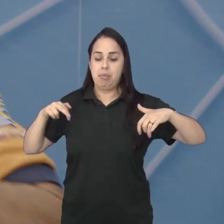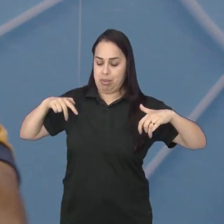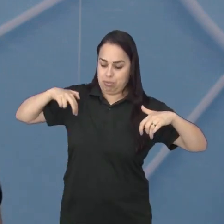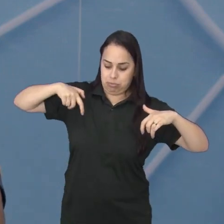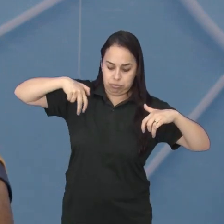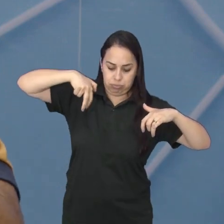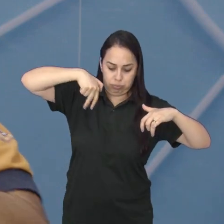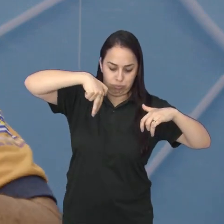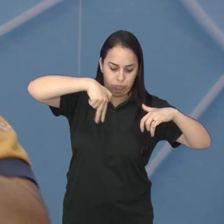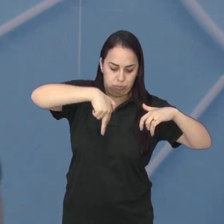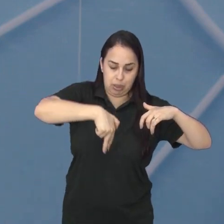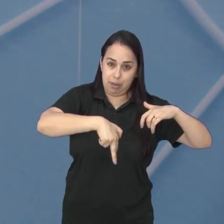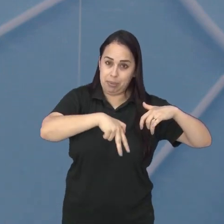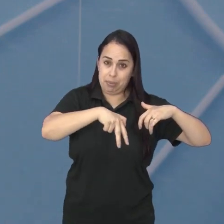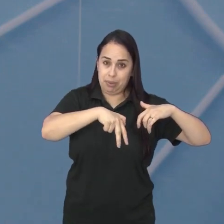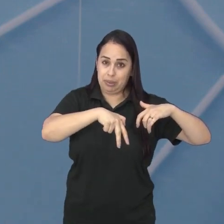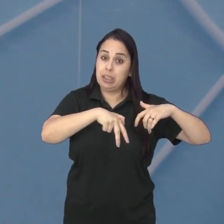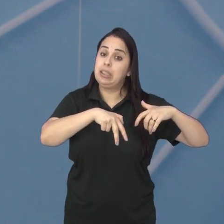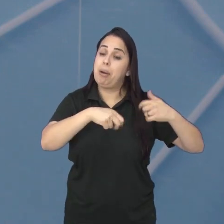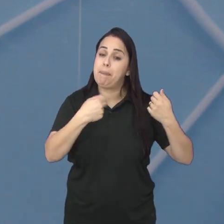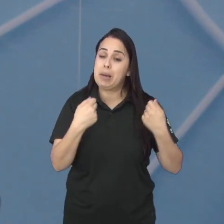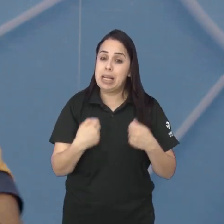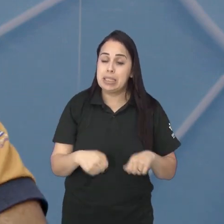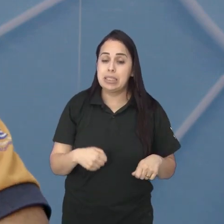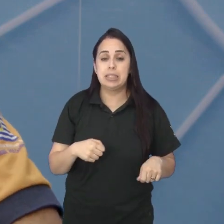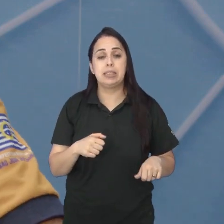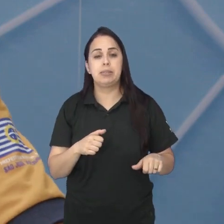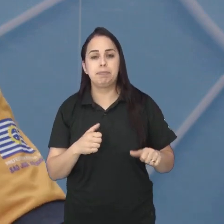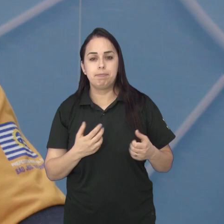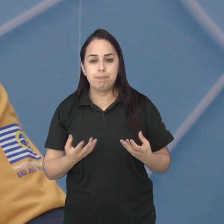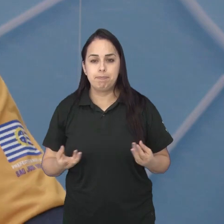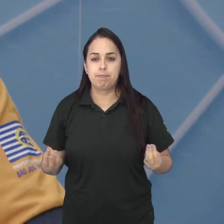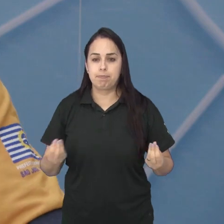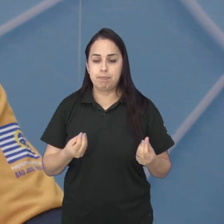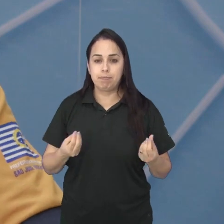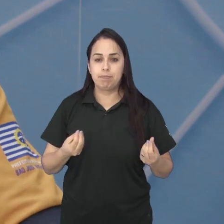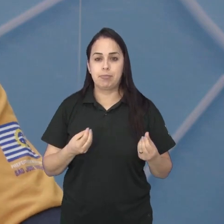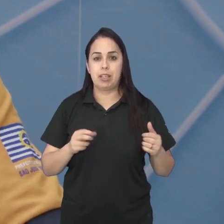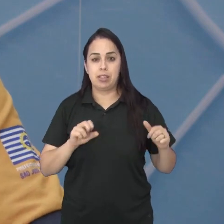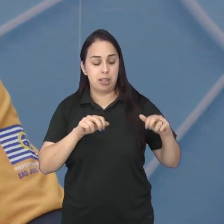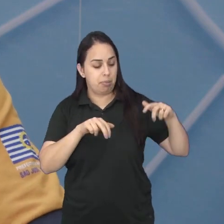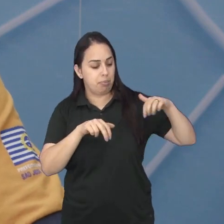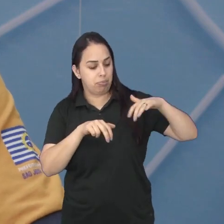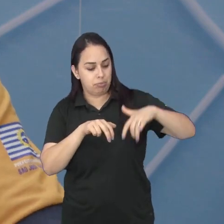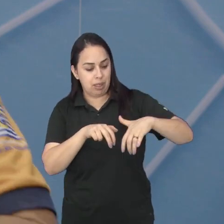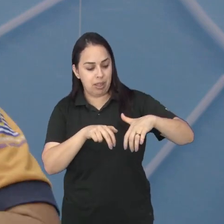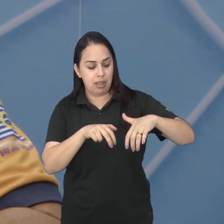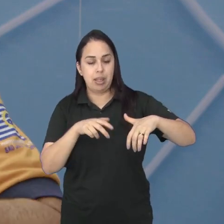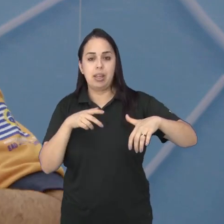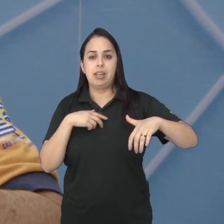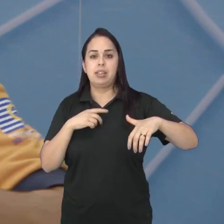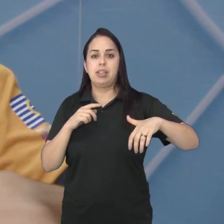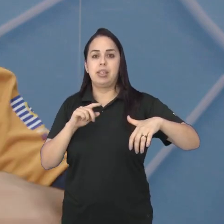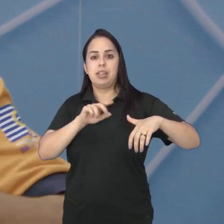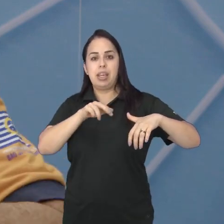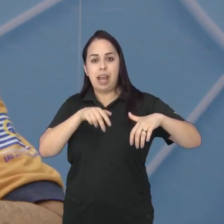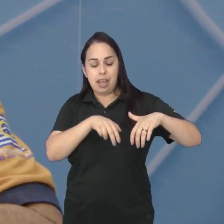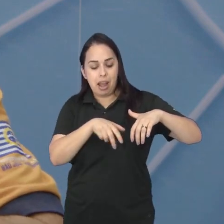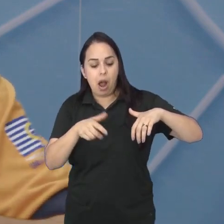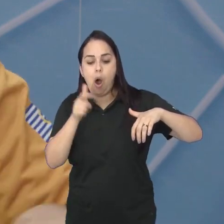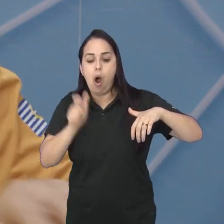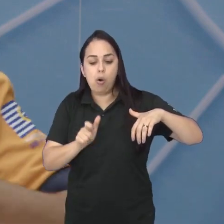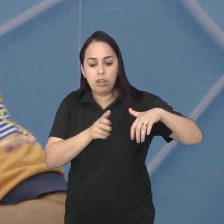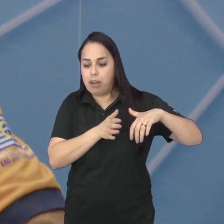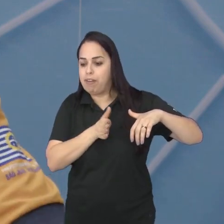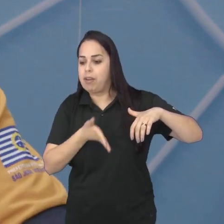e o seu acesso é ao inverso, né? Então, se fosse, por exemplo, uma cachoeira caindo, e o acesso, a área